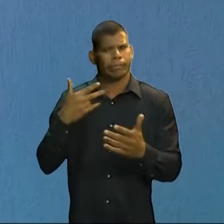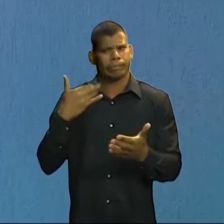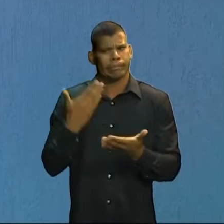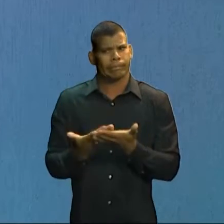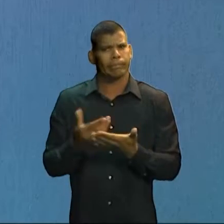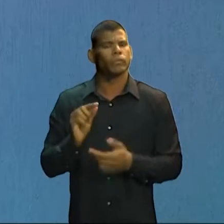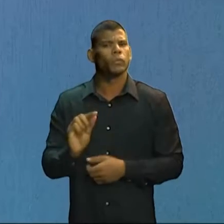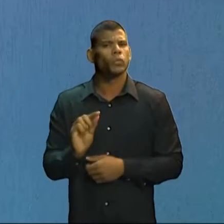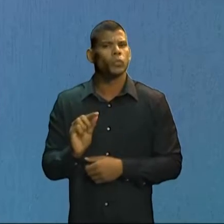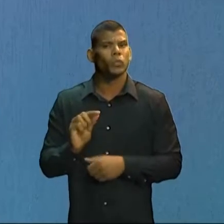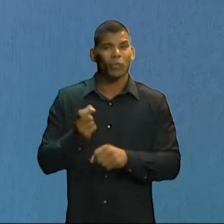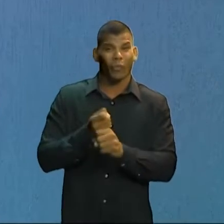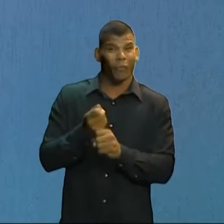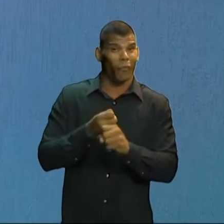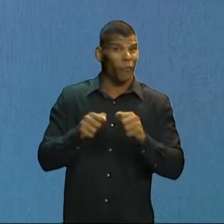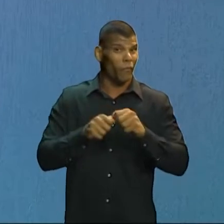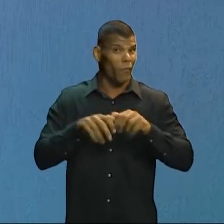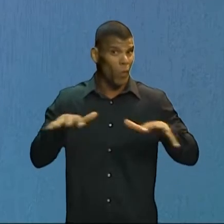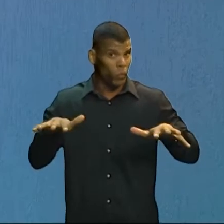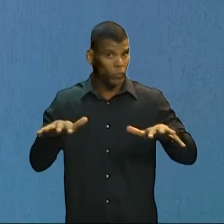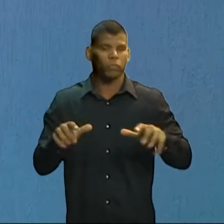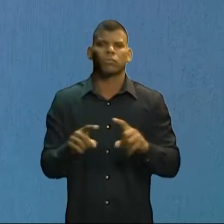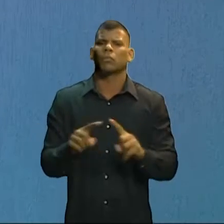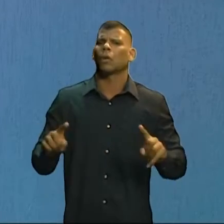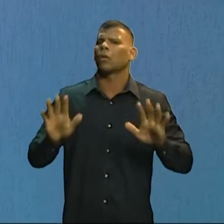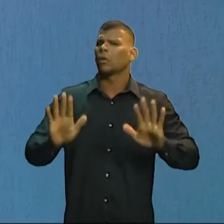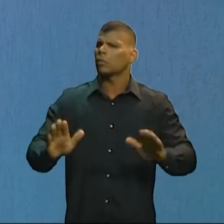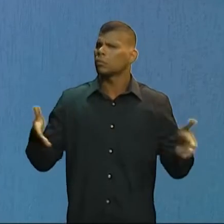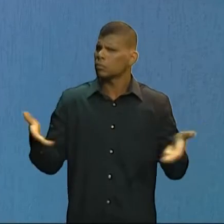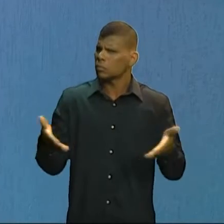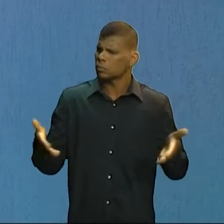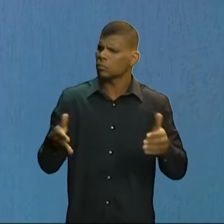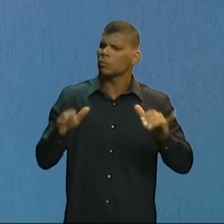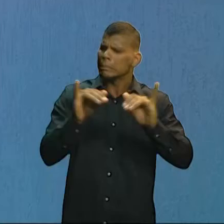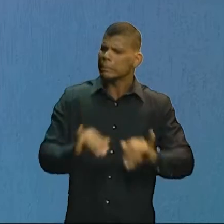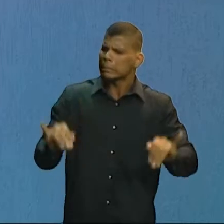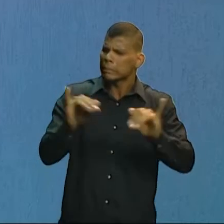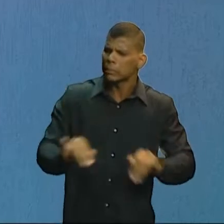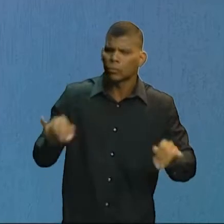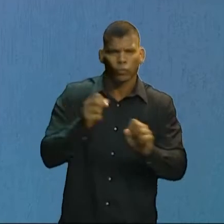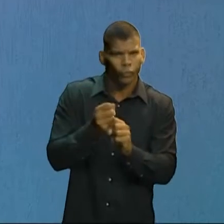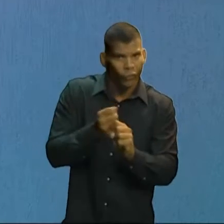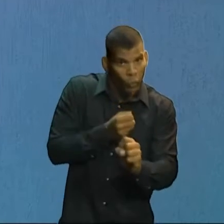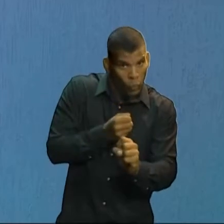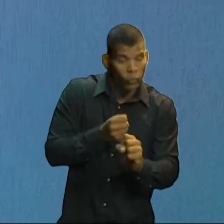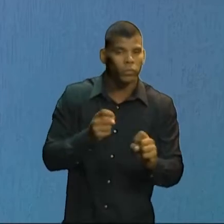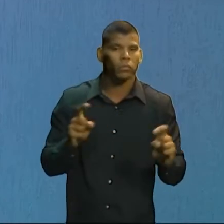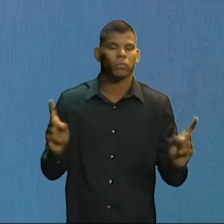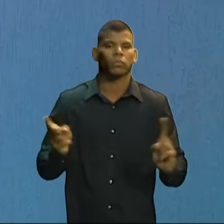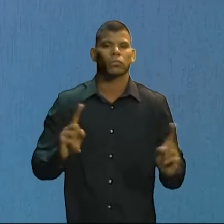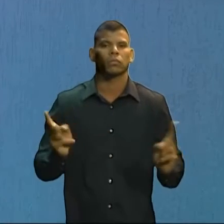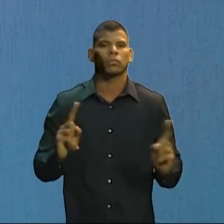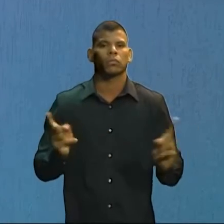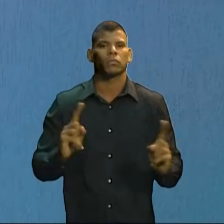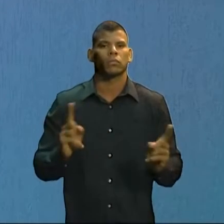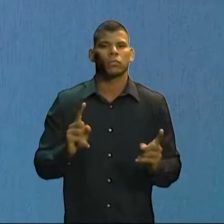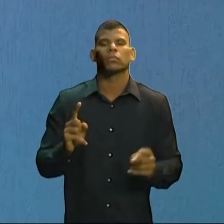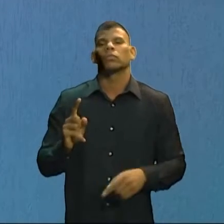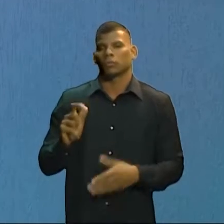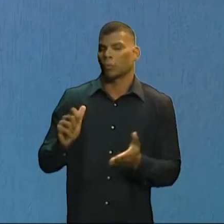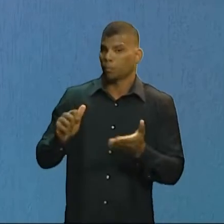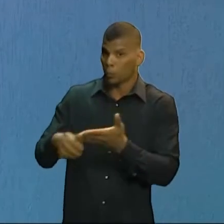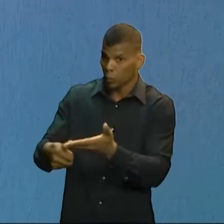as fake news. Mas desta vez, a disseminação de notícias falsas deve gerar multas, prisão